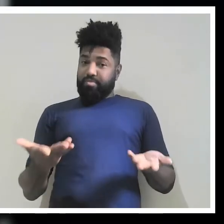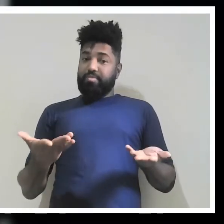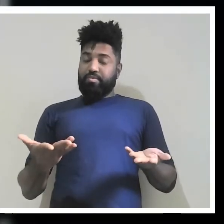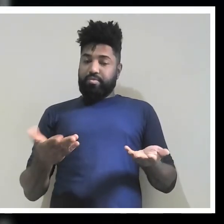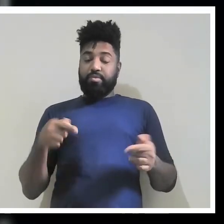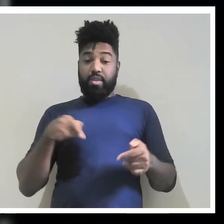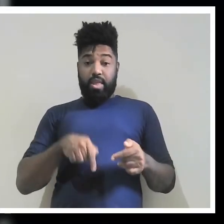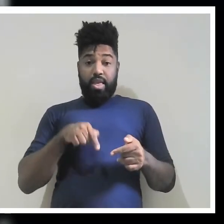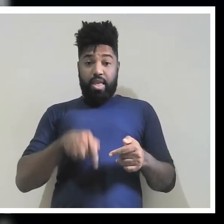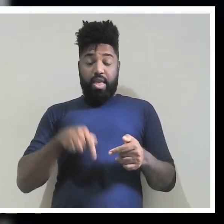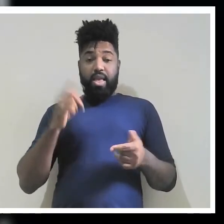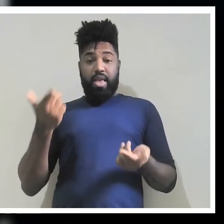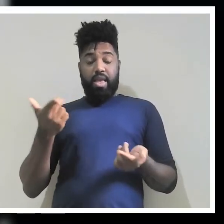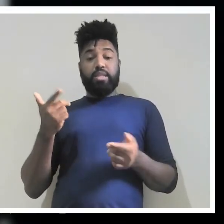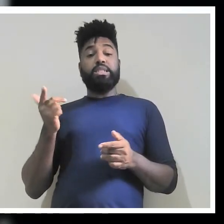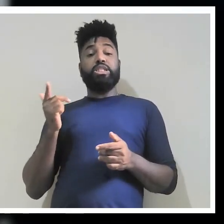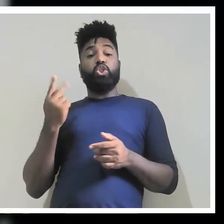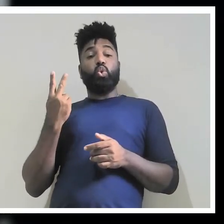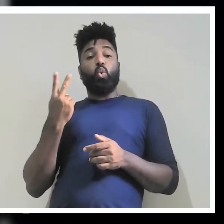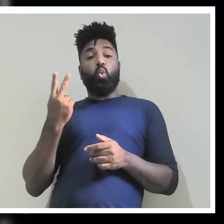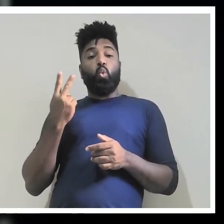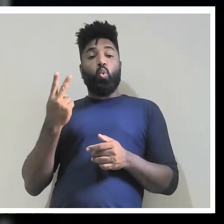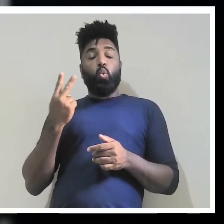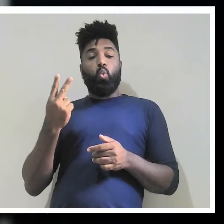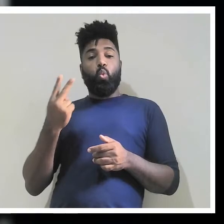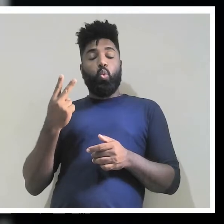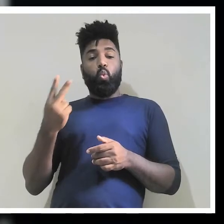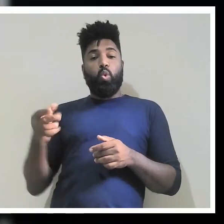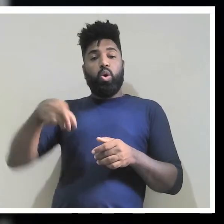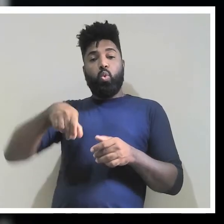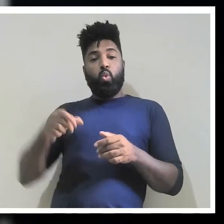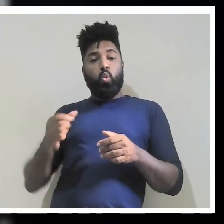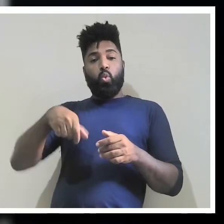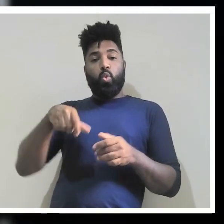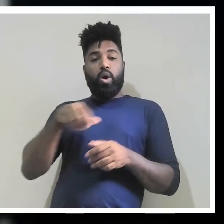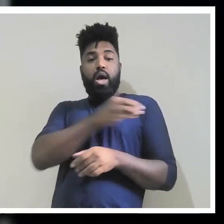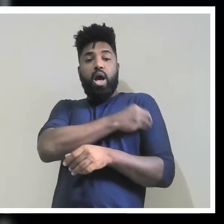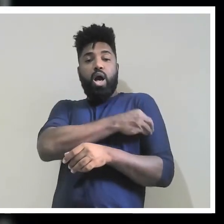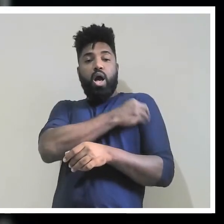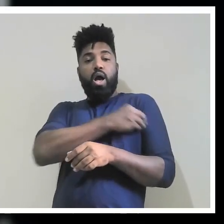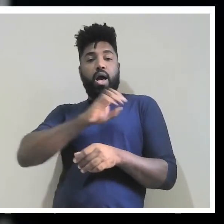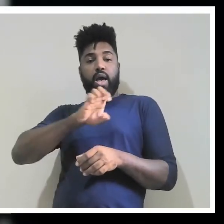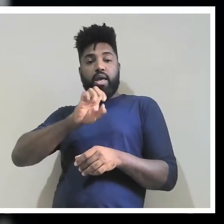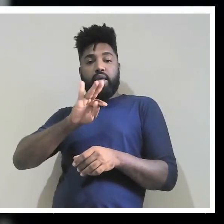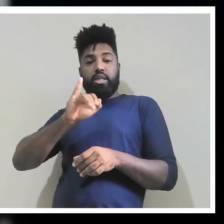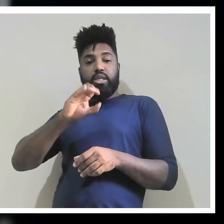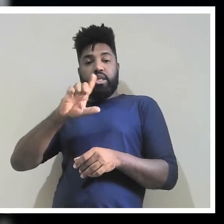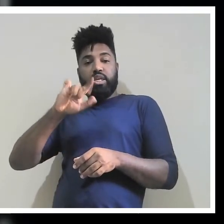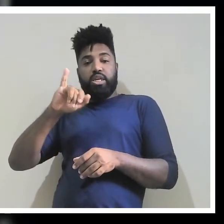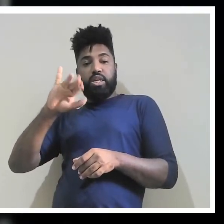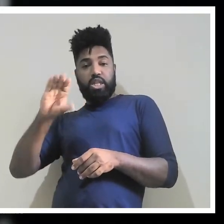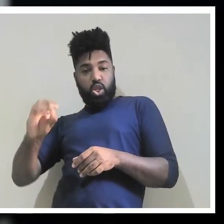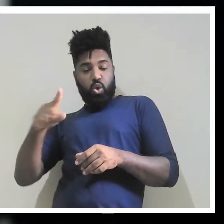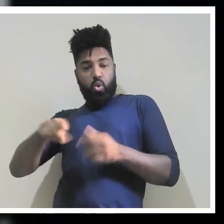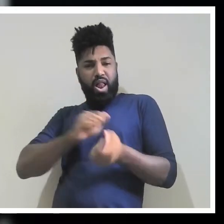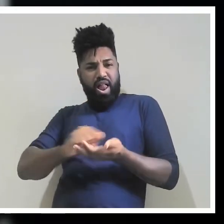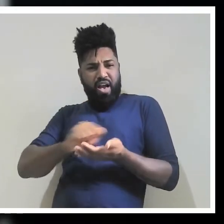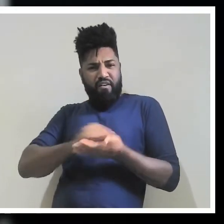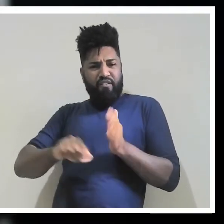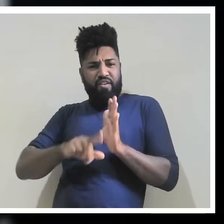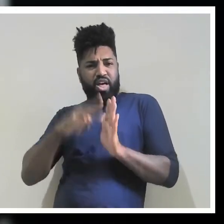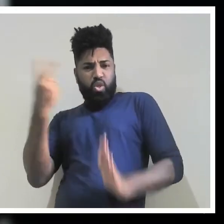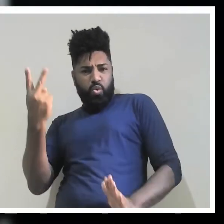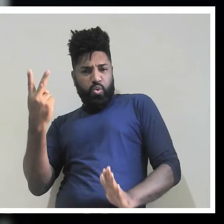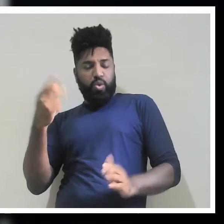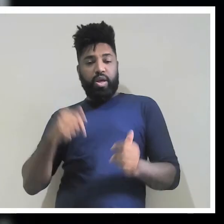lavar com 2 doses de 50 ml de álcool etílico 96 graus GL, porque além da lavagem, ele ajuda também a acelerar